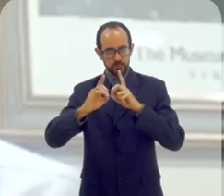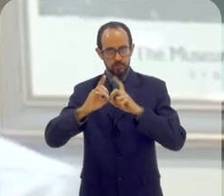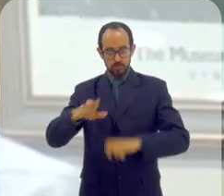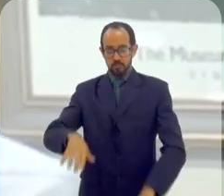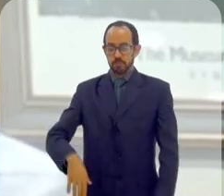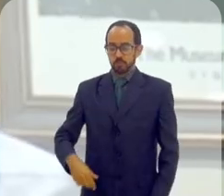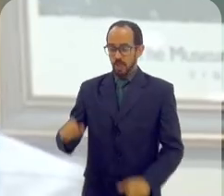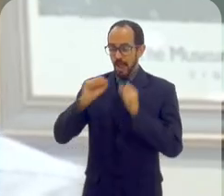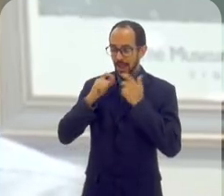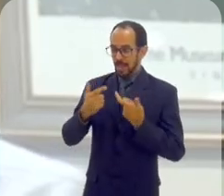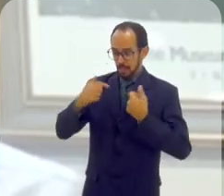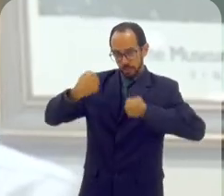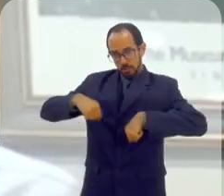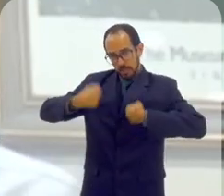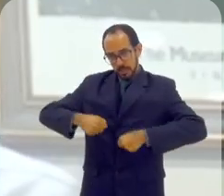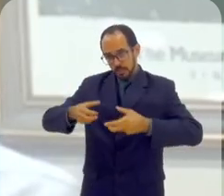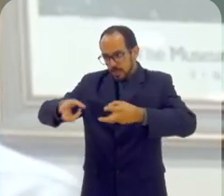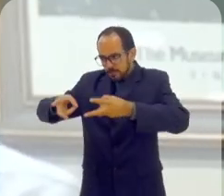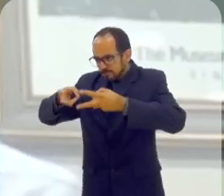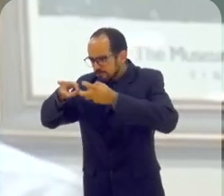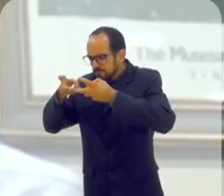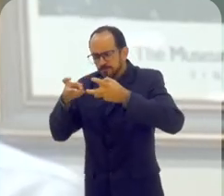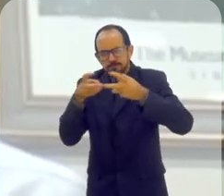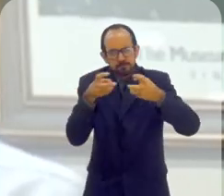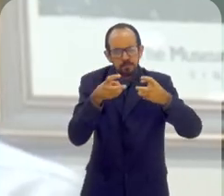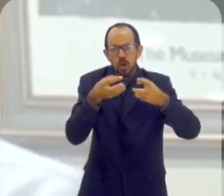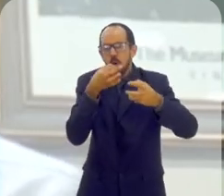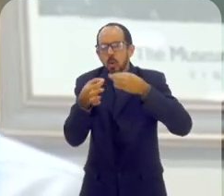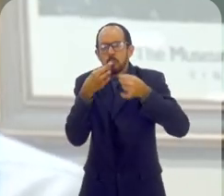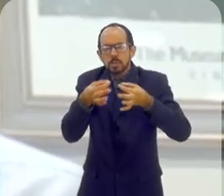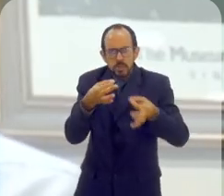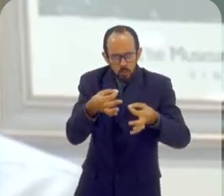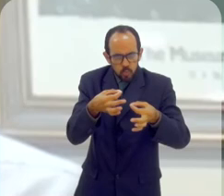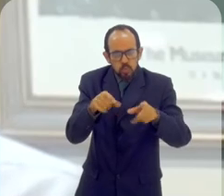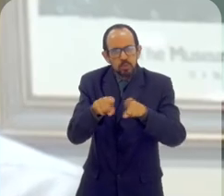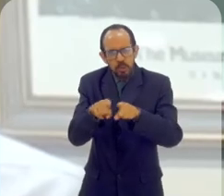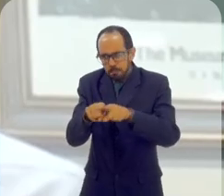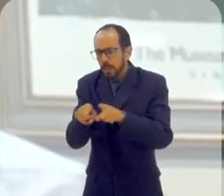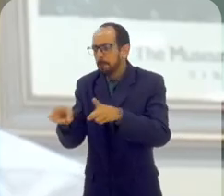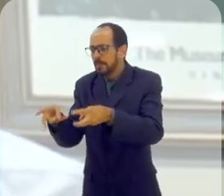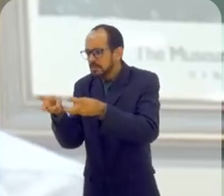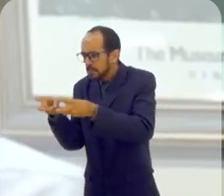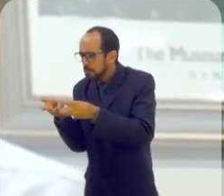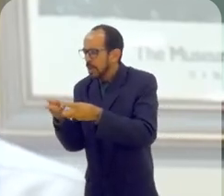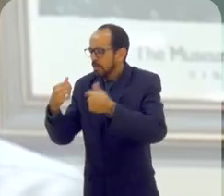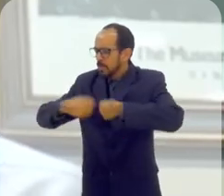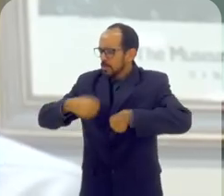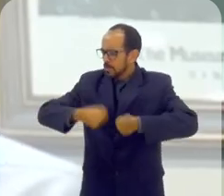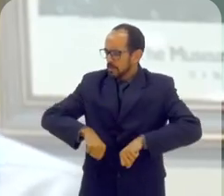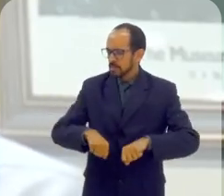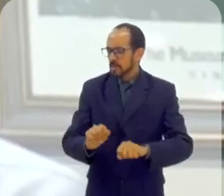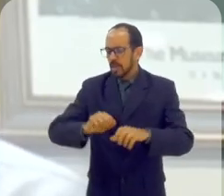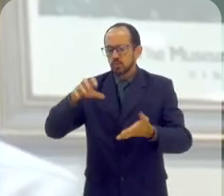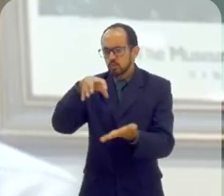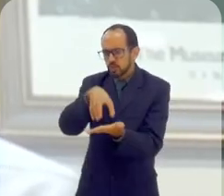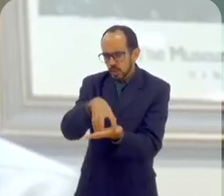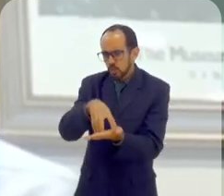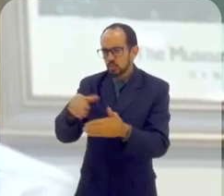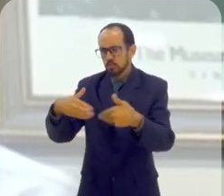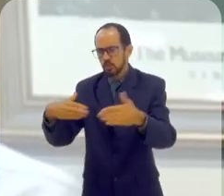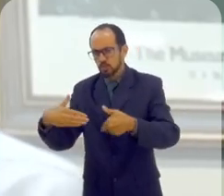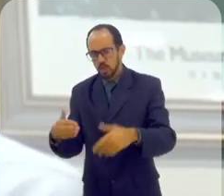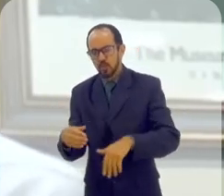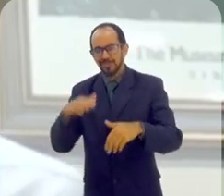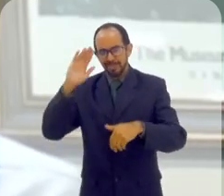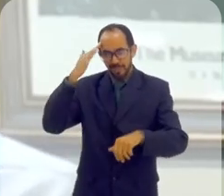O parlamento tem que escutar os setores produtivos O parlamento tem que ouvir as necessidades desse